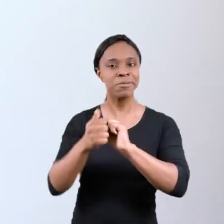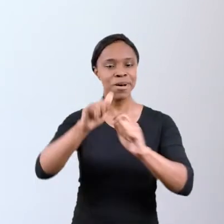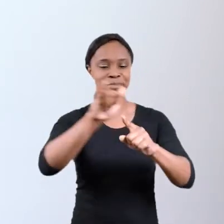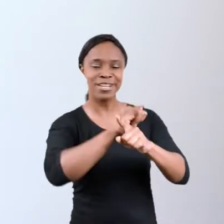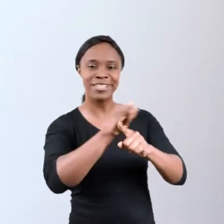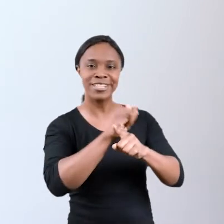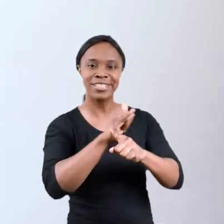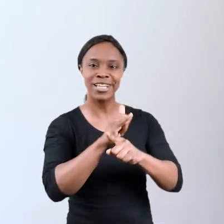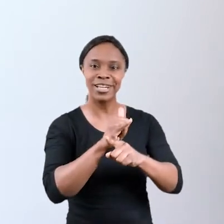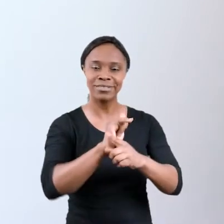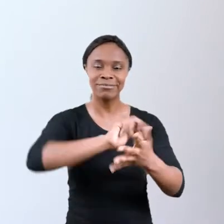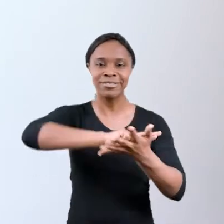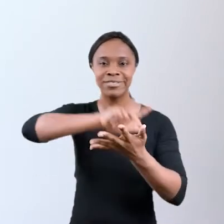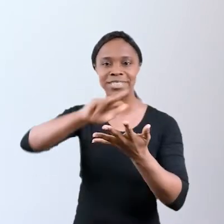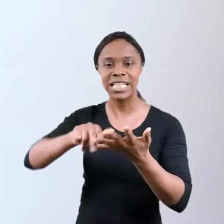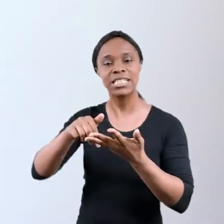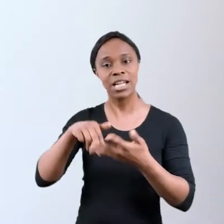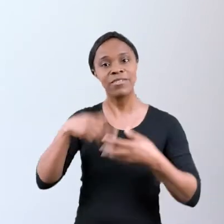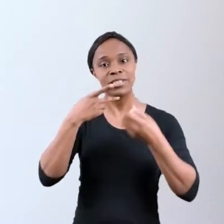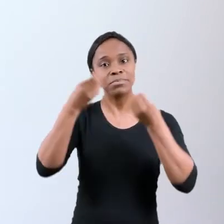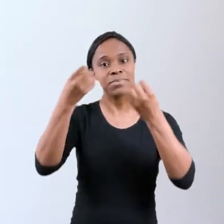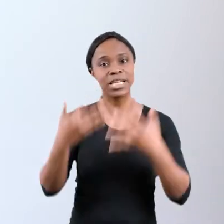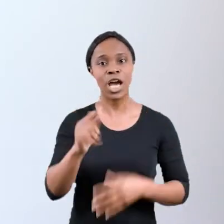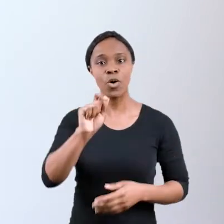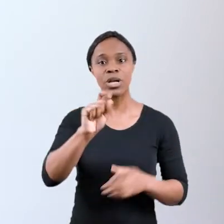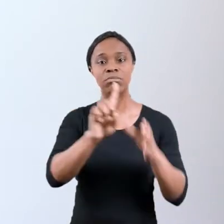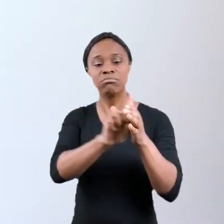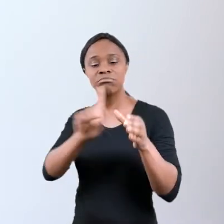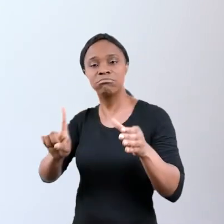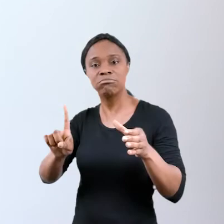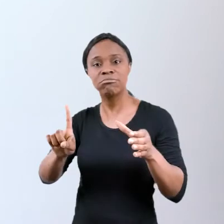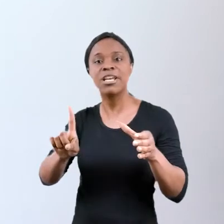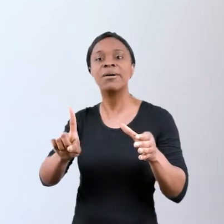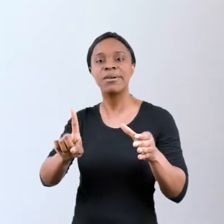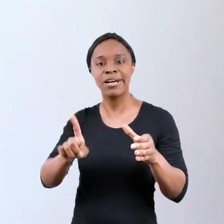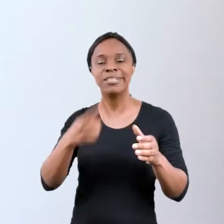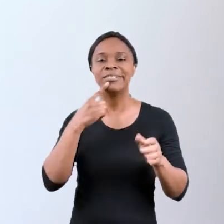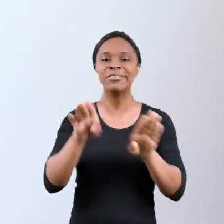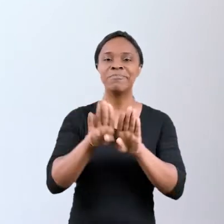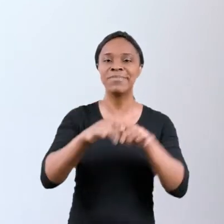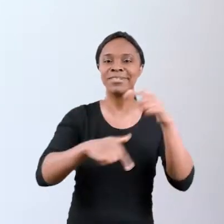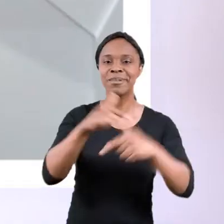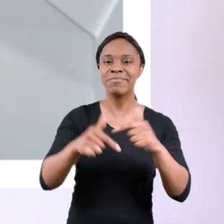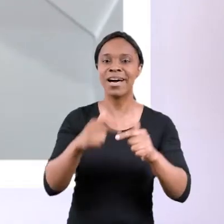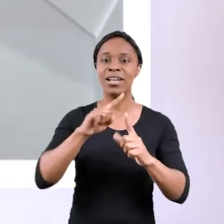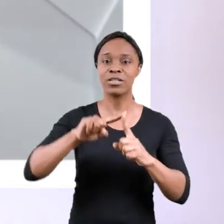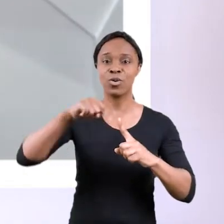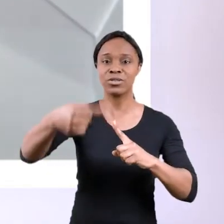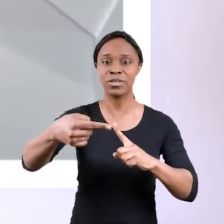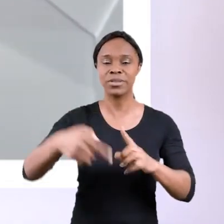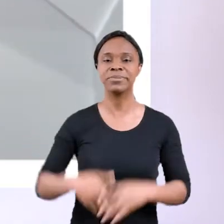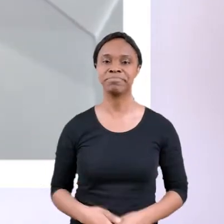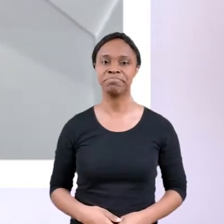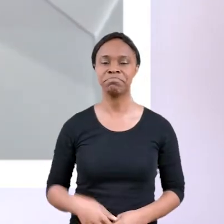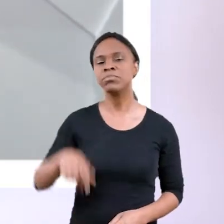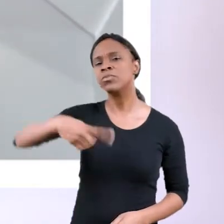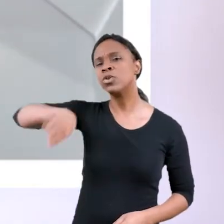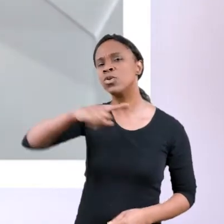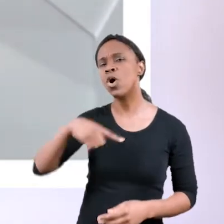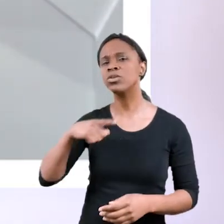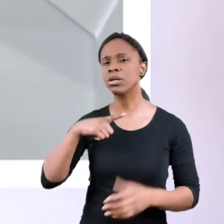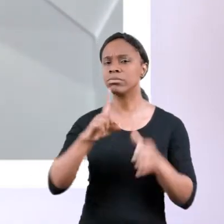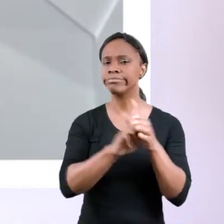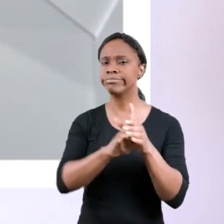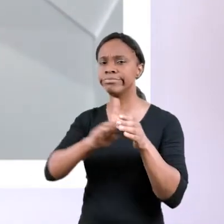de diversidade, tem a falar sobre a segregação no mercado de trabalho e as suas consequências. Nós vivemos uma grande